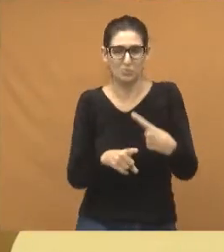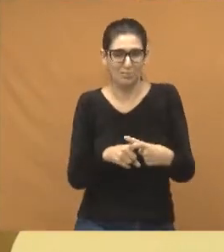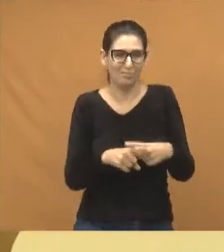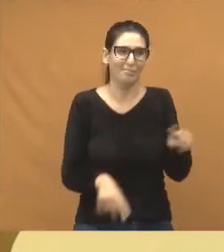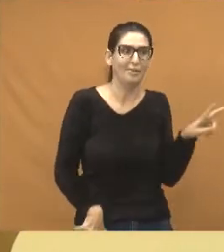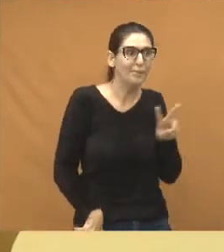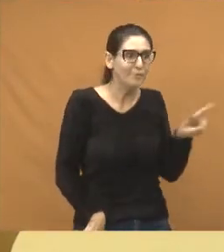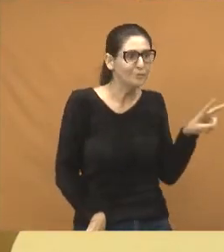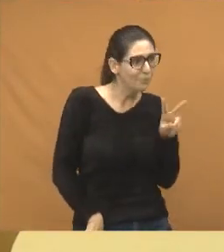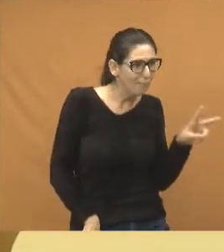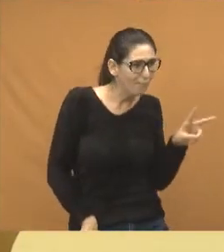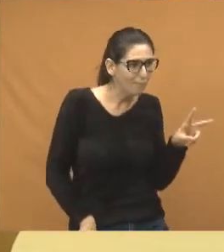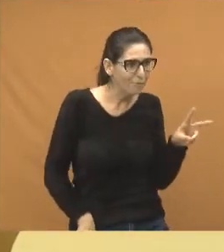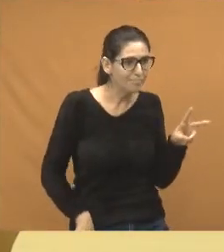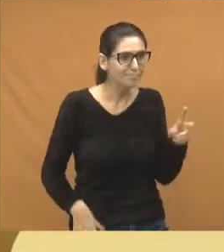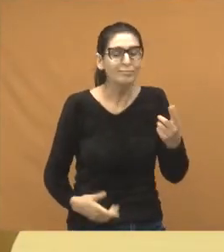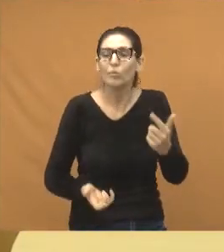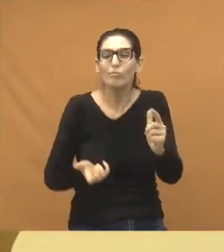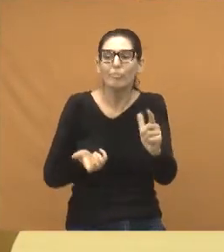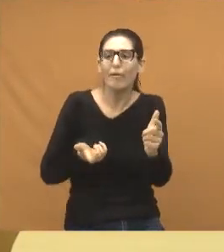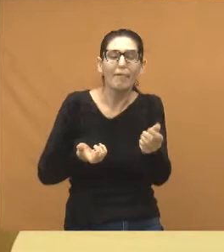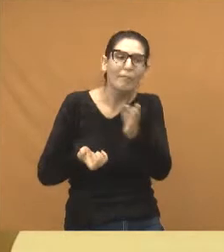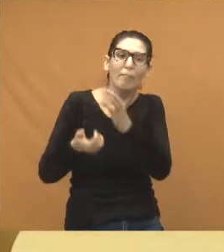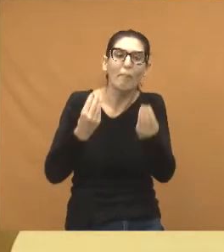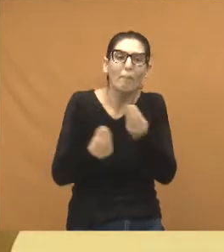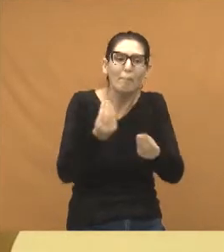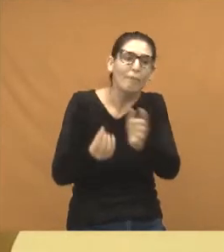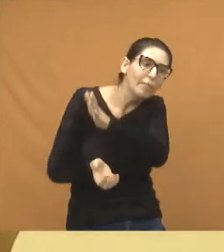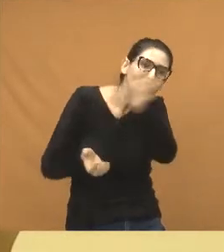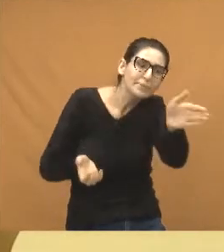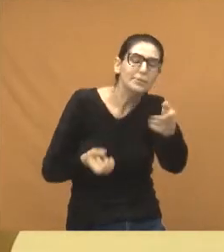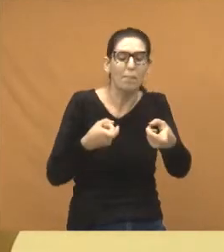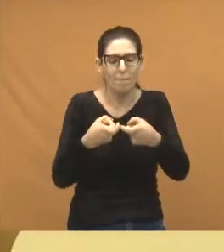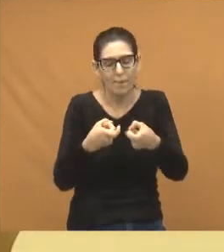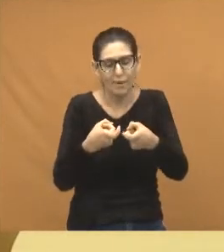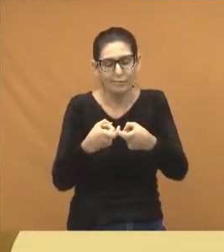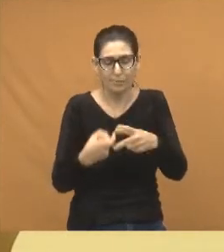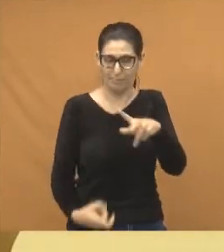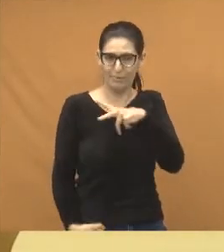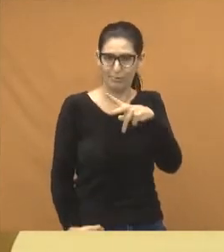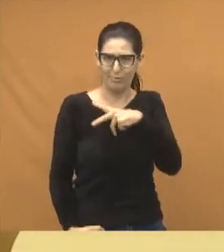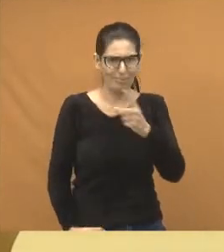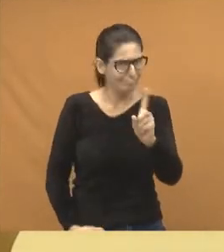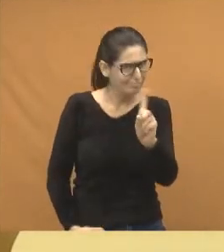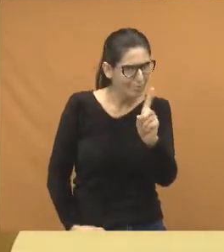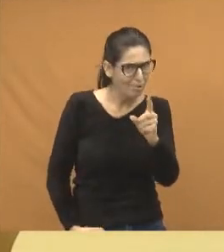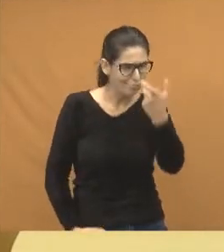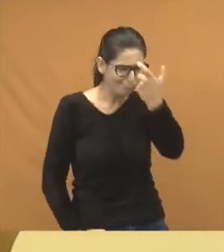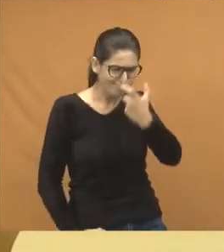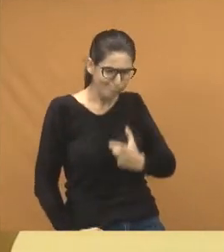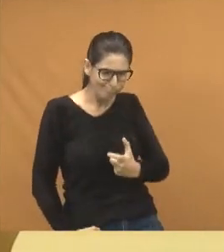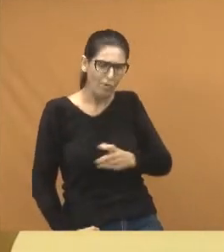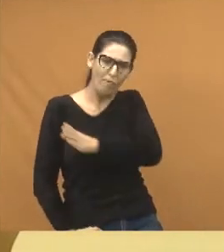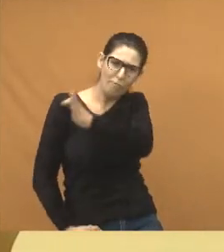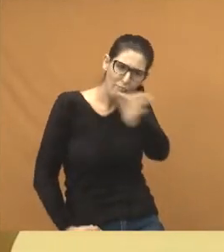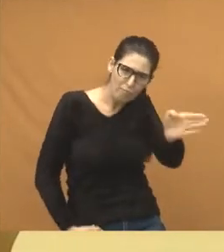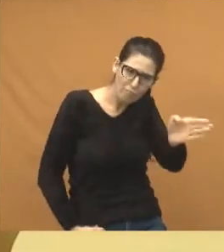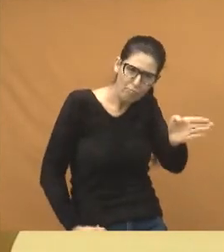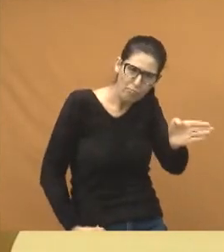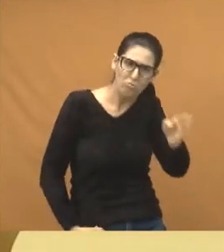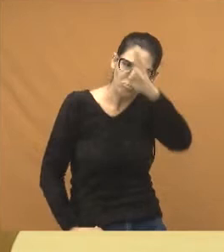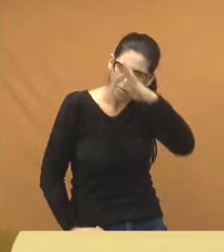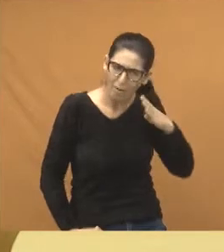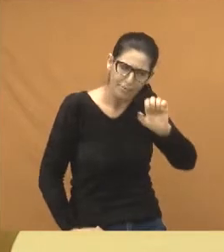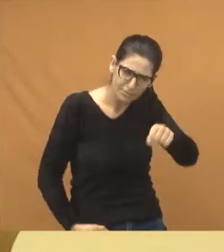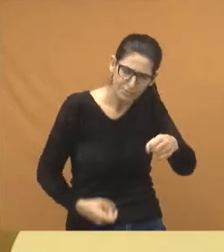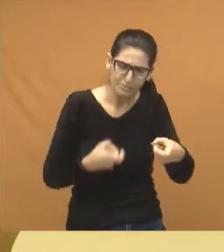convênio. Aí depois perde de vereador, vai ficar na fila. Fica chato para o vereador. Ou se o vereador tiver consciência